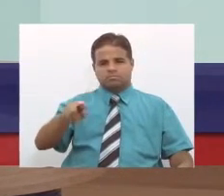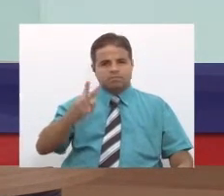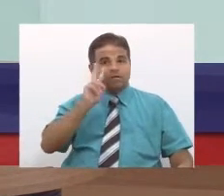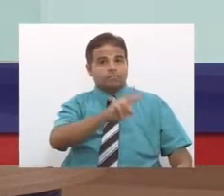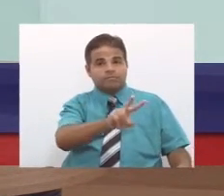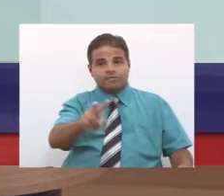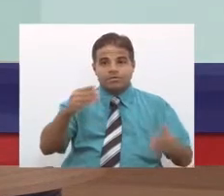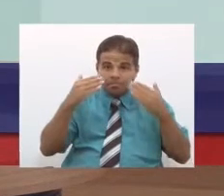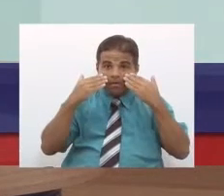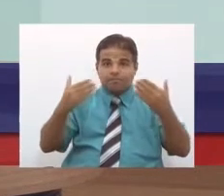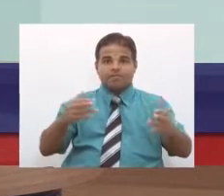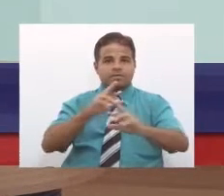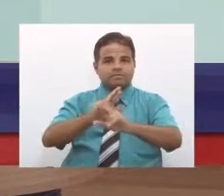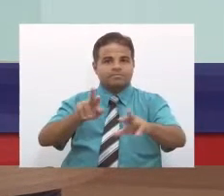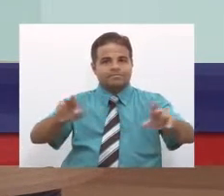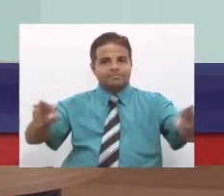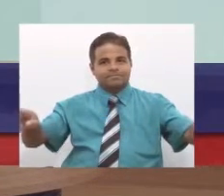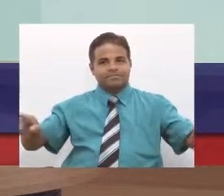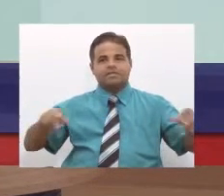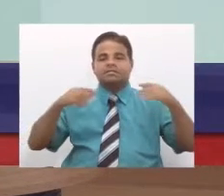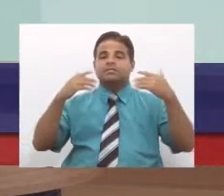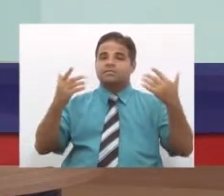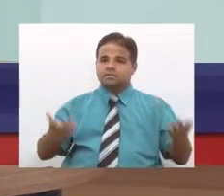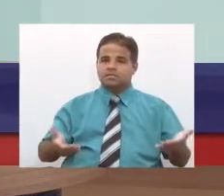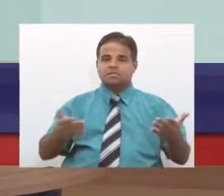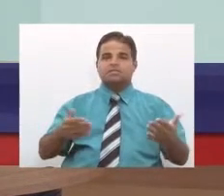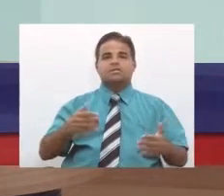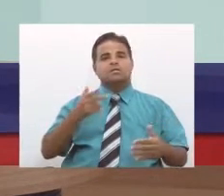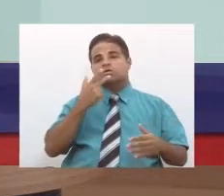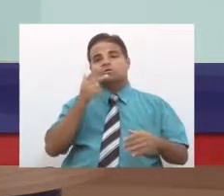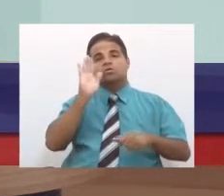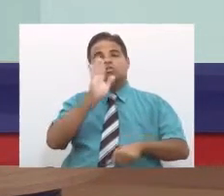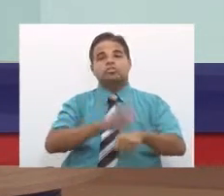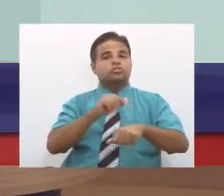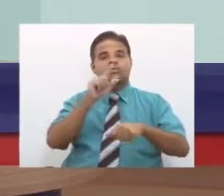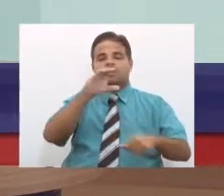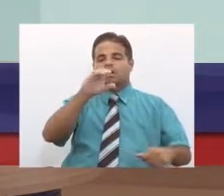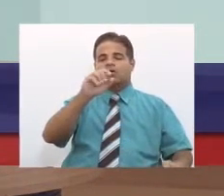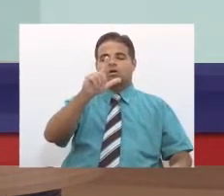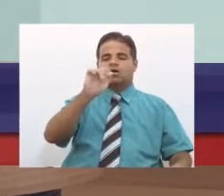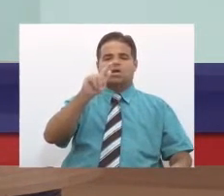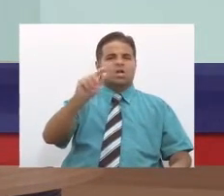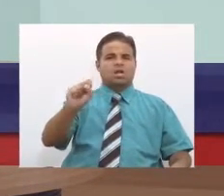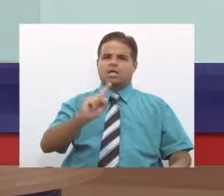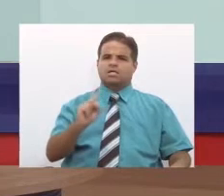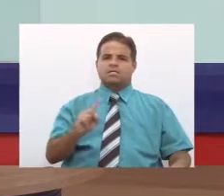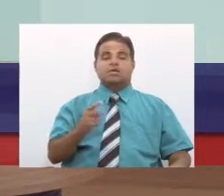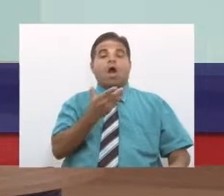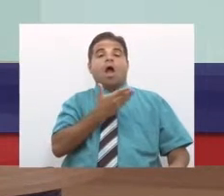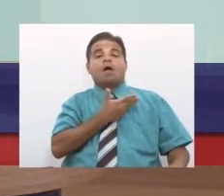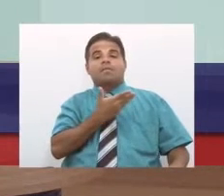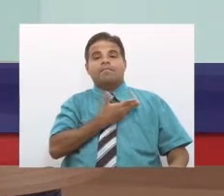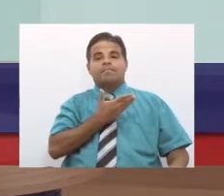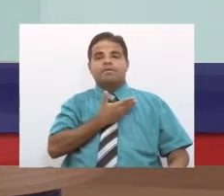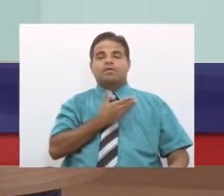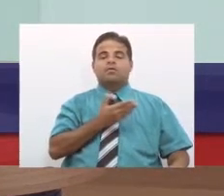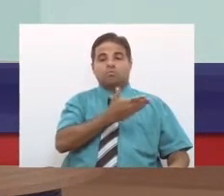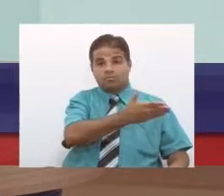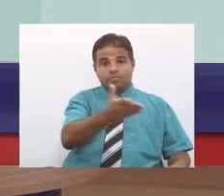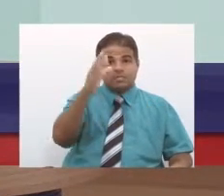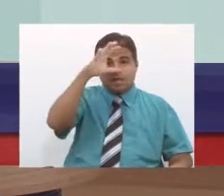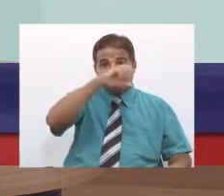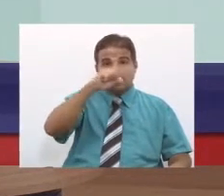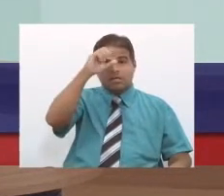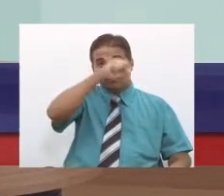vários, que deixo de chamar de colegas para chamar de amigos. Com vocês aprendi muito